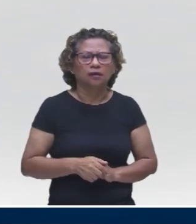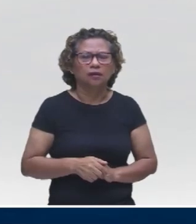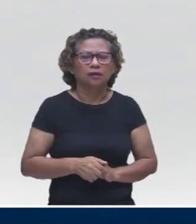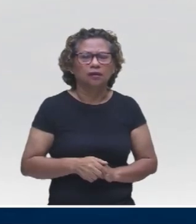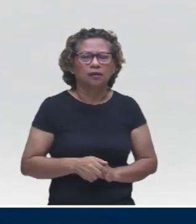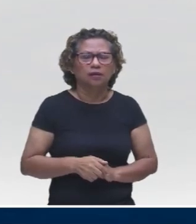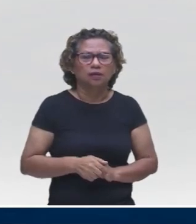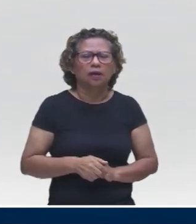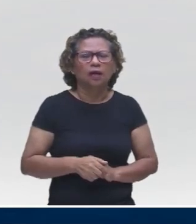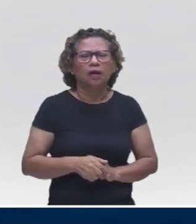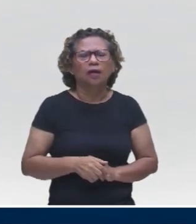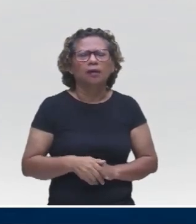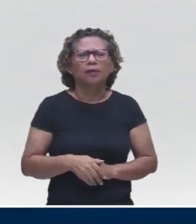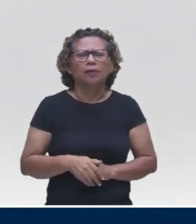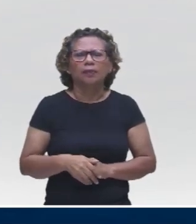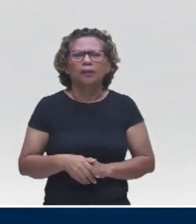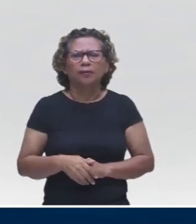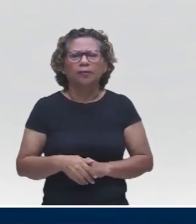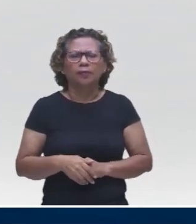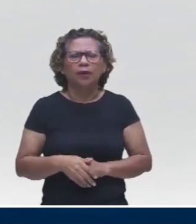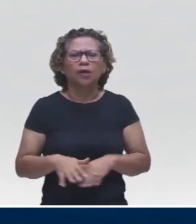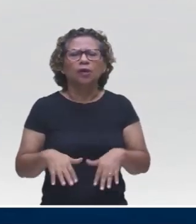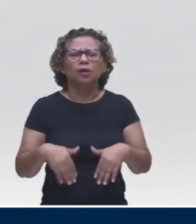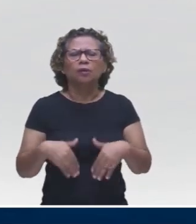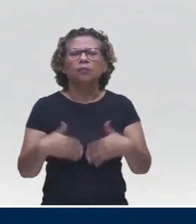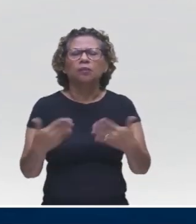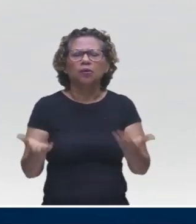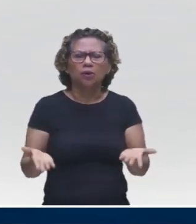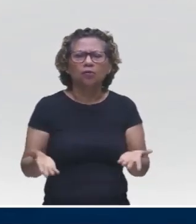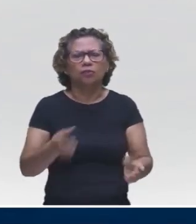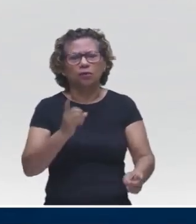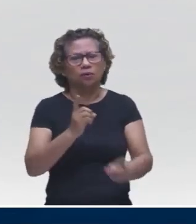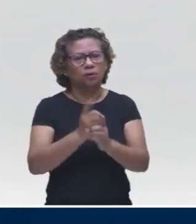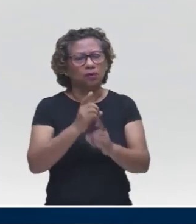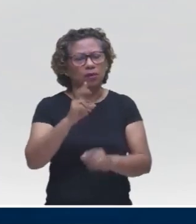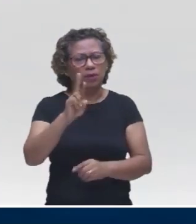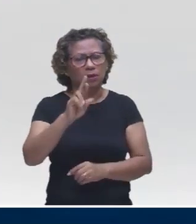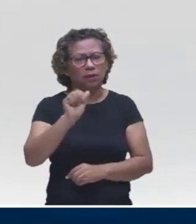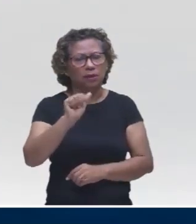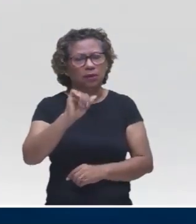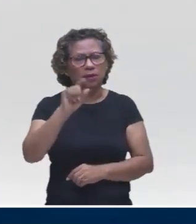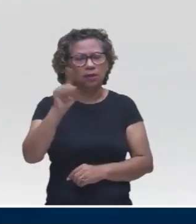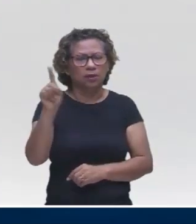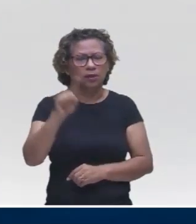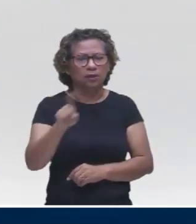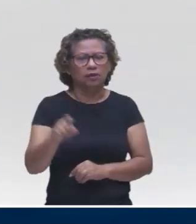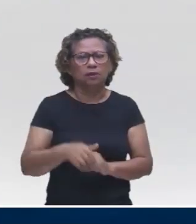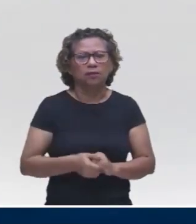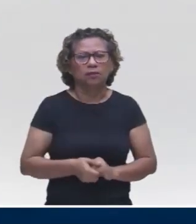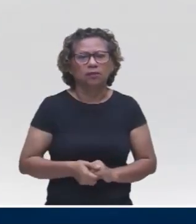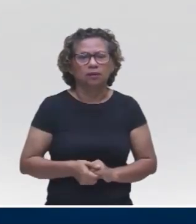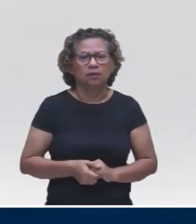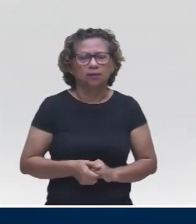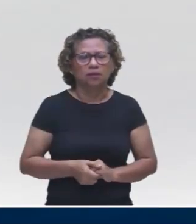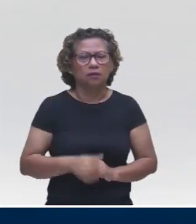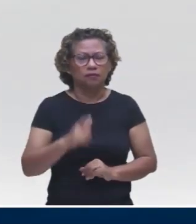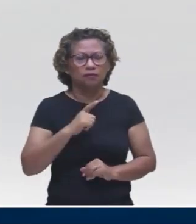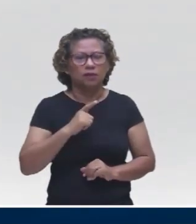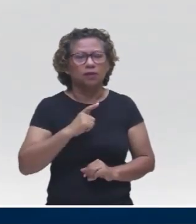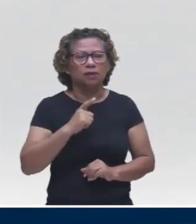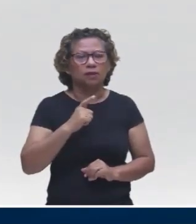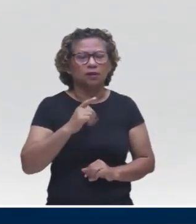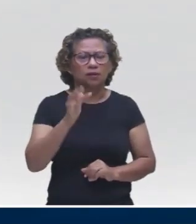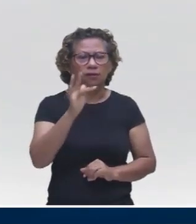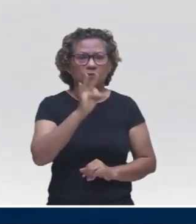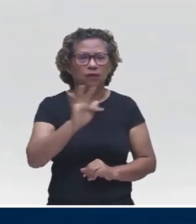Aí, qual é o próximo passo? Calcular a raiz. Para calcular a raiz, eu vou ter f de x igual a